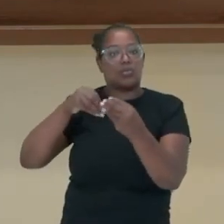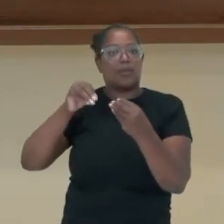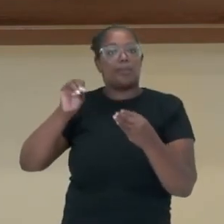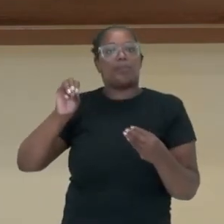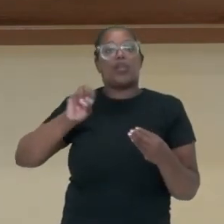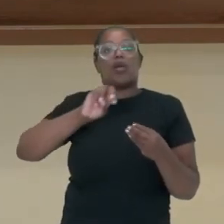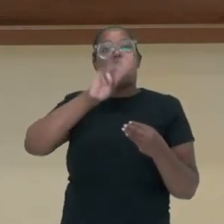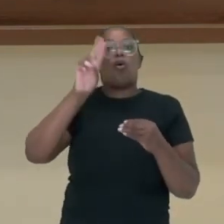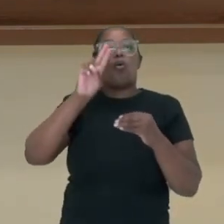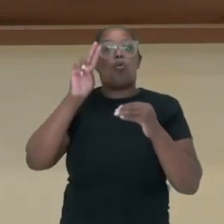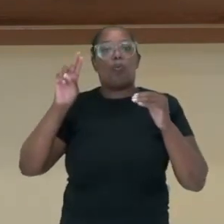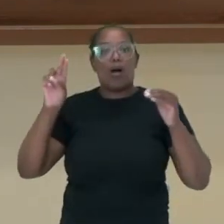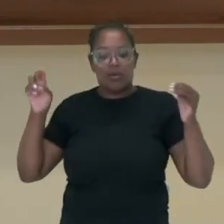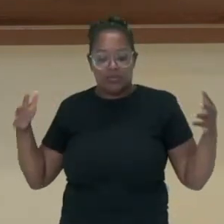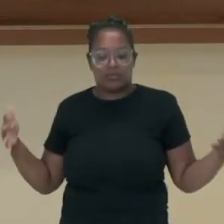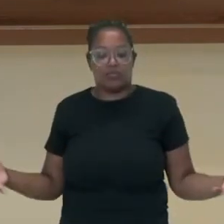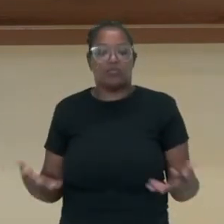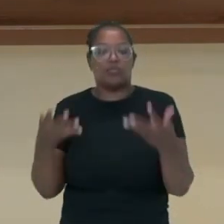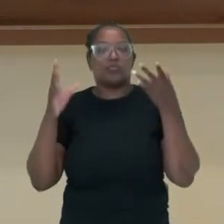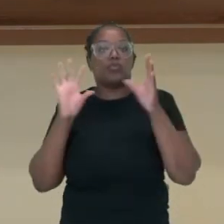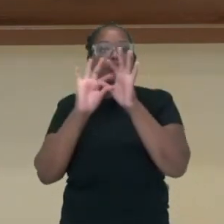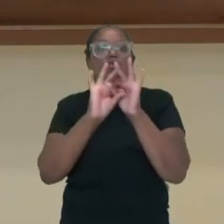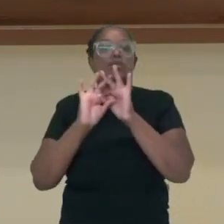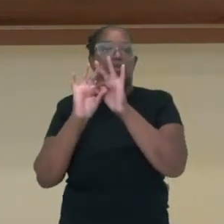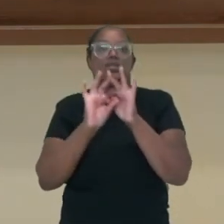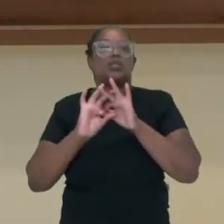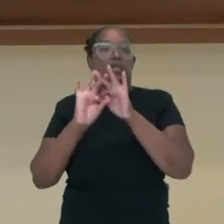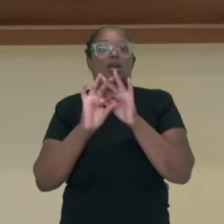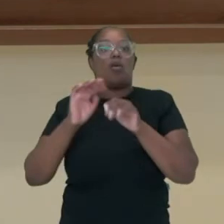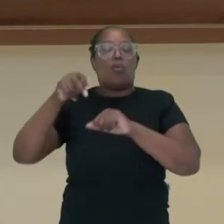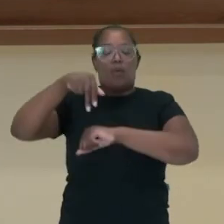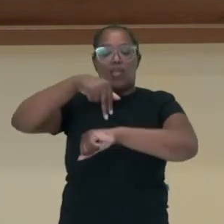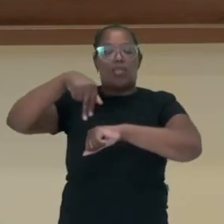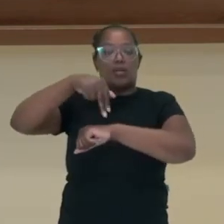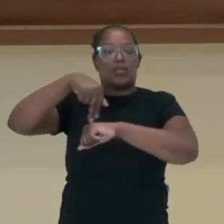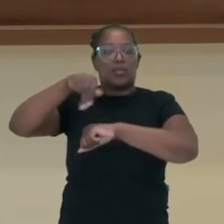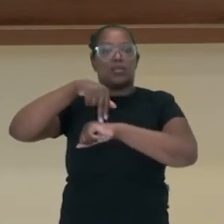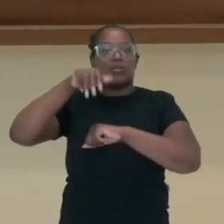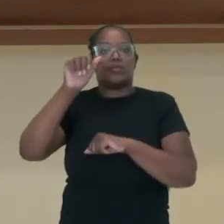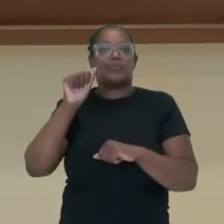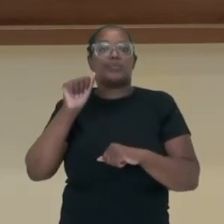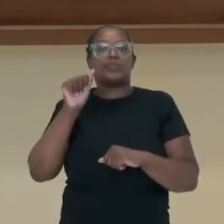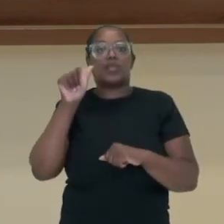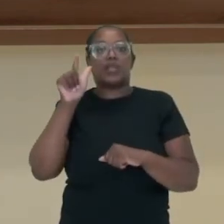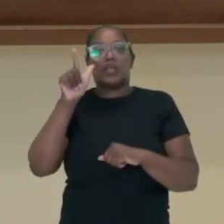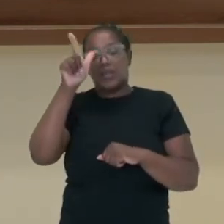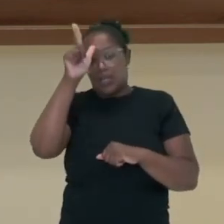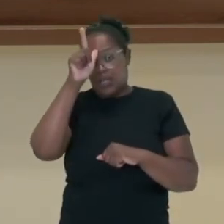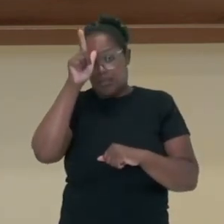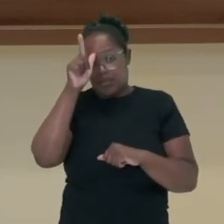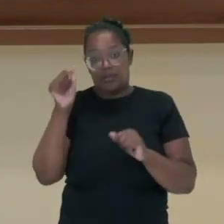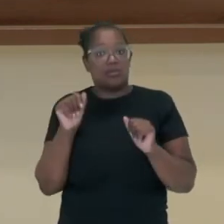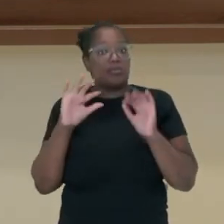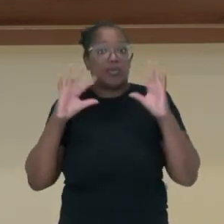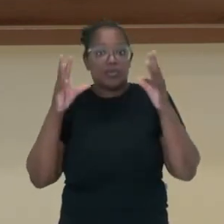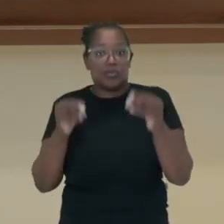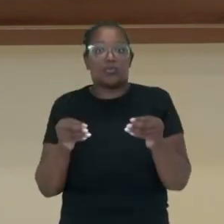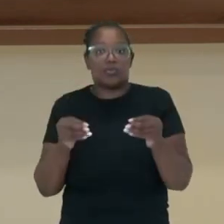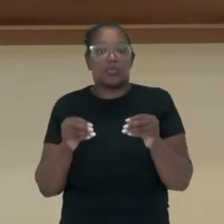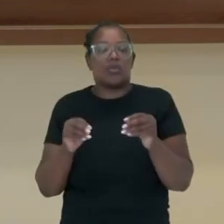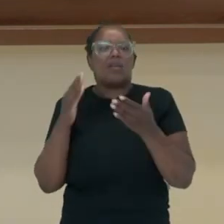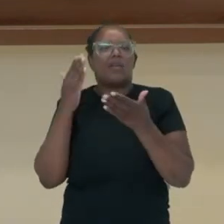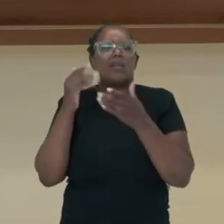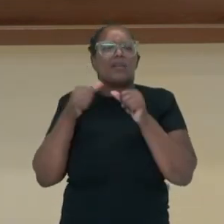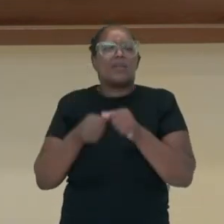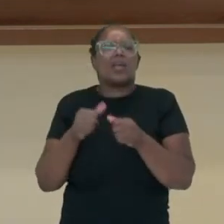o reagrupamento da nação alemã, que até hoje sofre com essa divisão, afinal de contas ficaram divididos por mais de